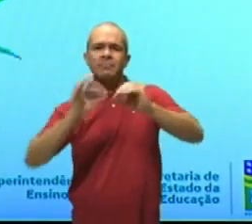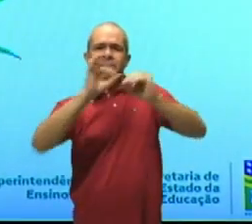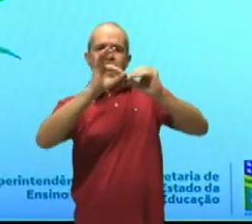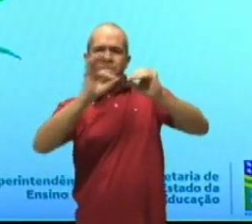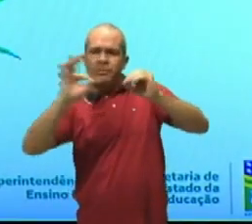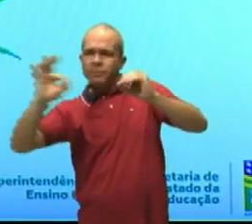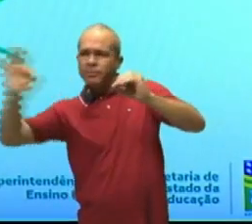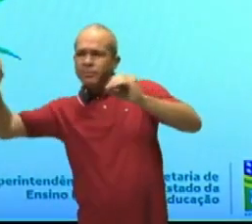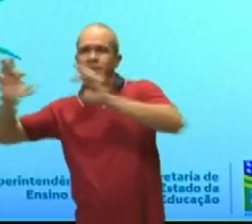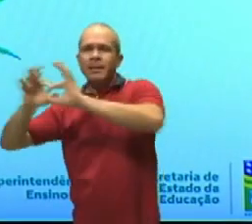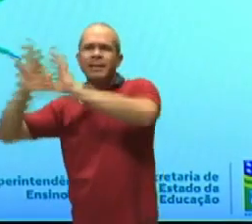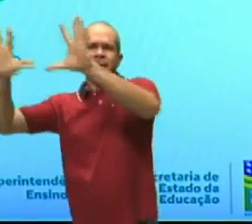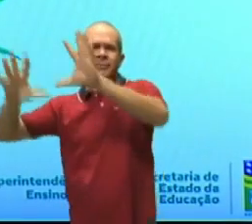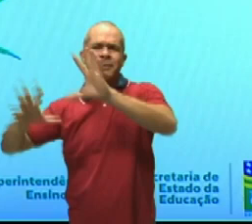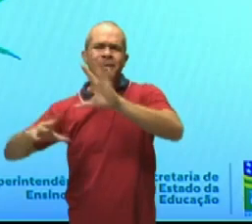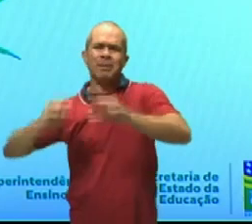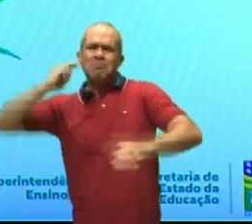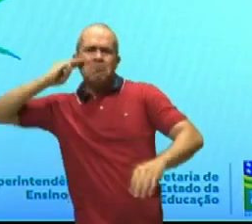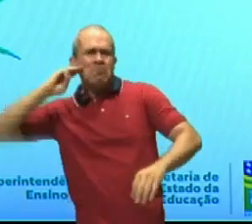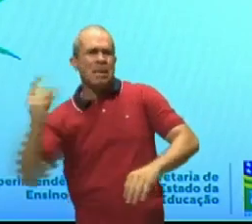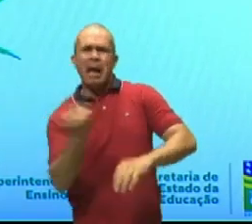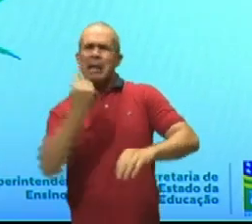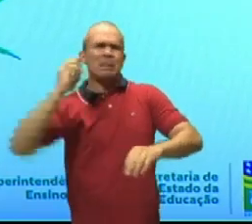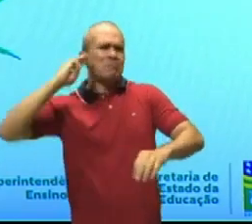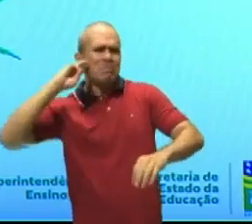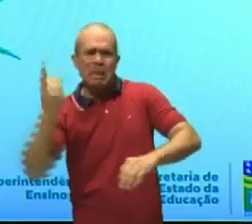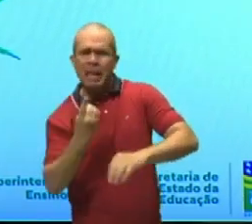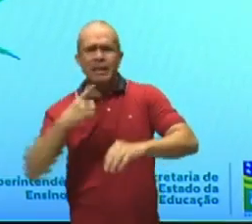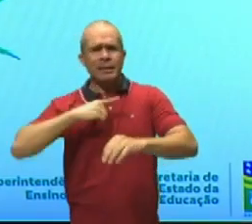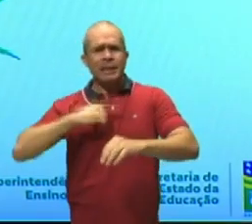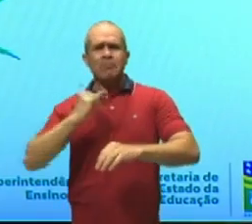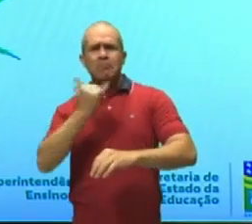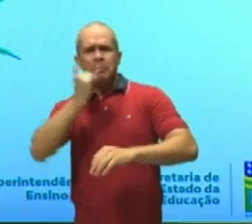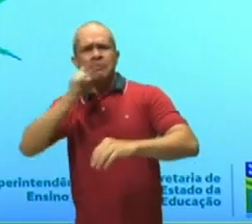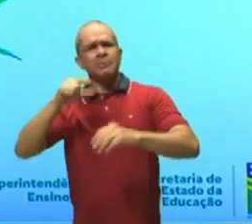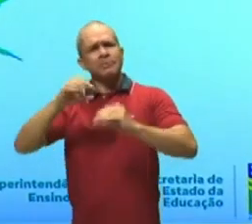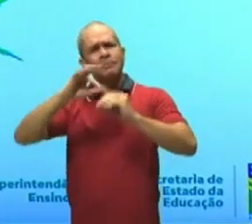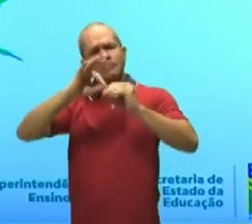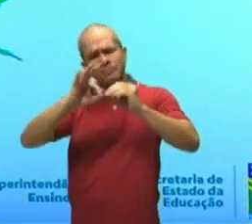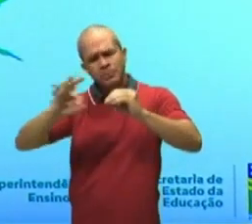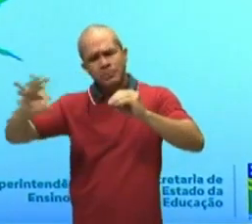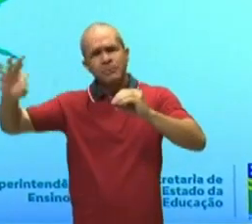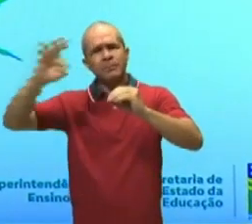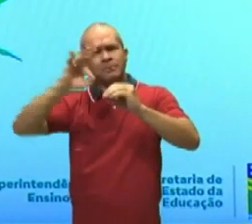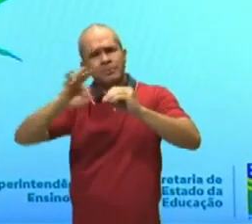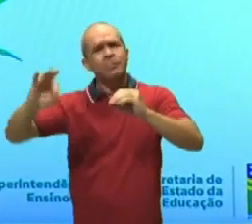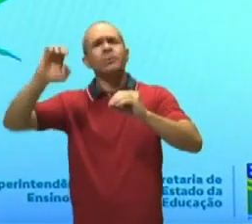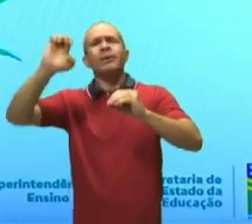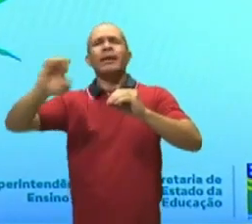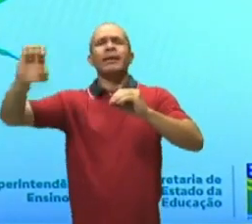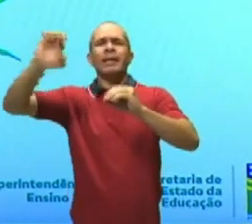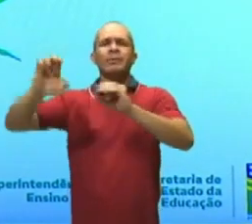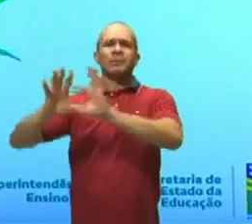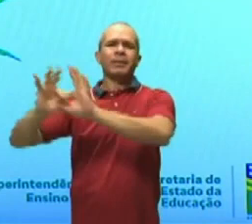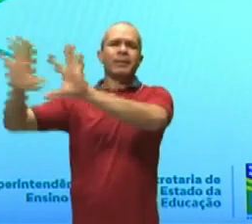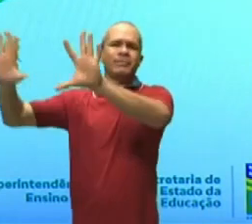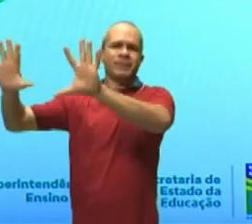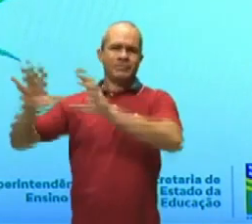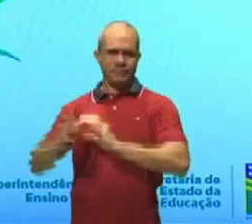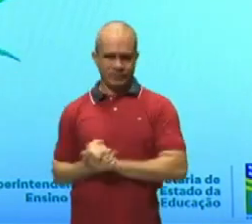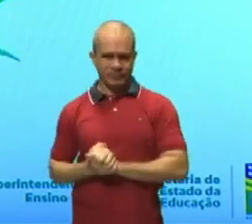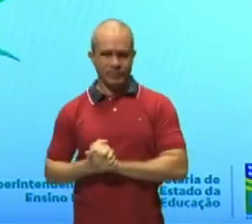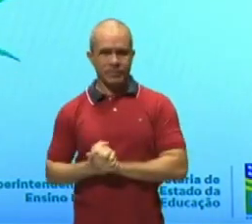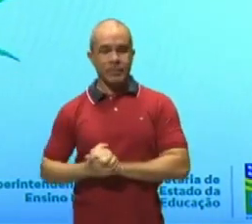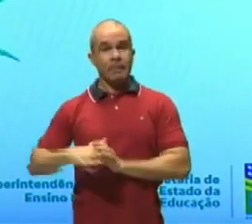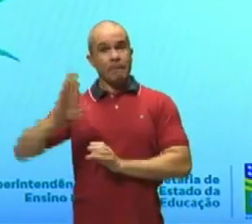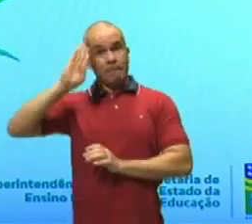tem 1 ou 2, tem milhares de elétrons livres quando ele é um condutor. Então, qual é a característica do condutor? É que ele vai ter elétrons livres, principalmente